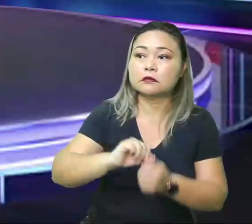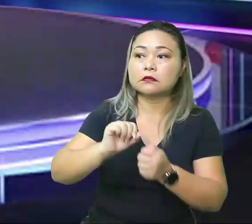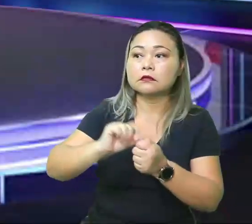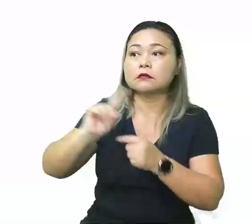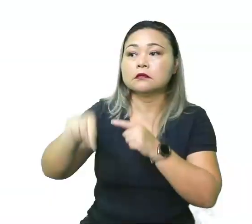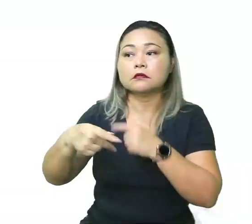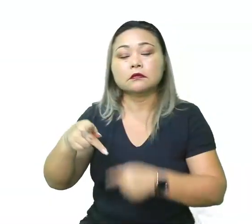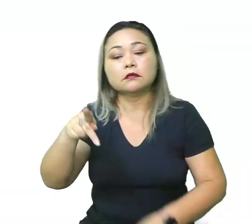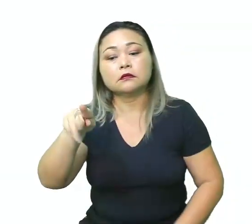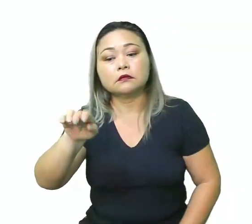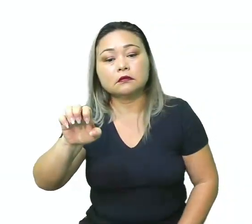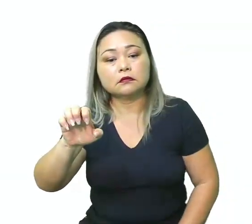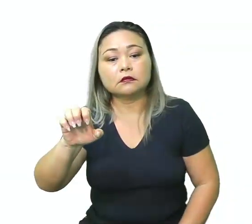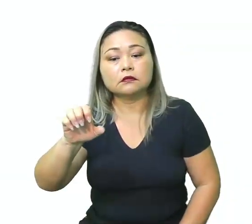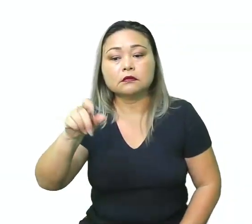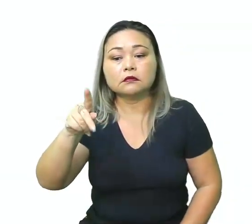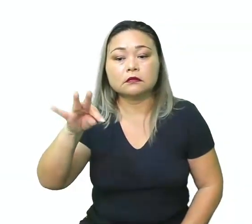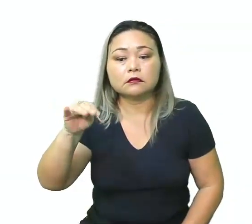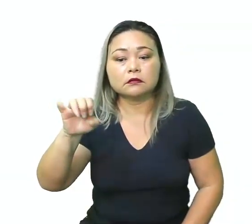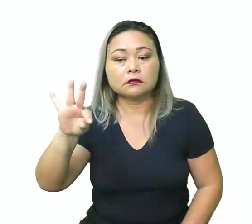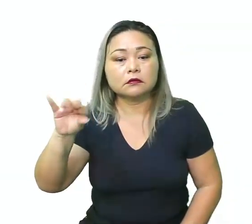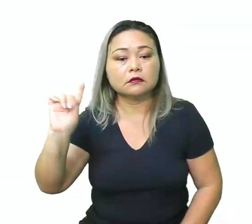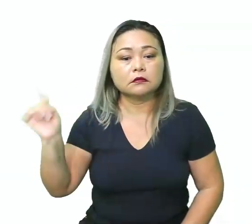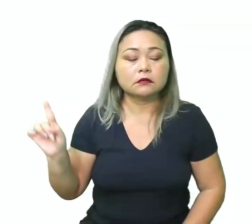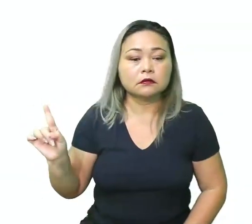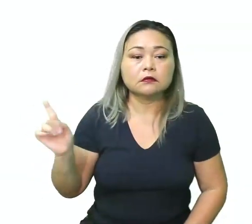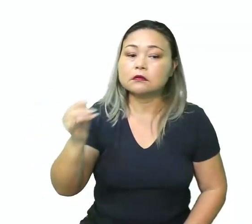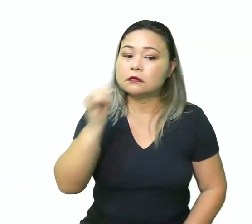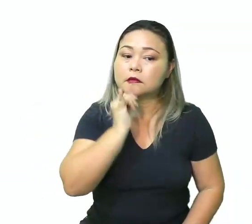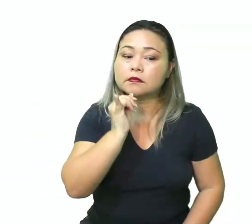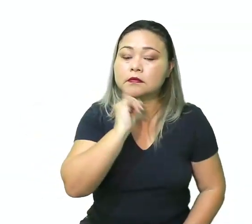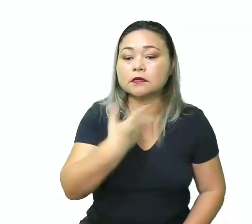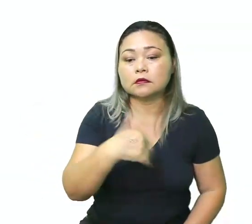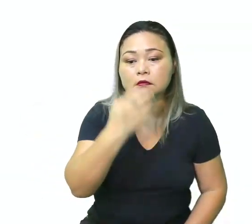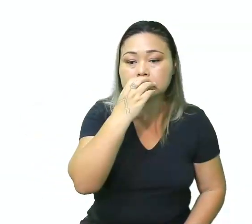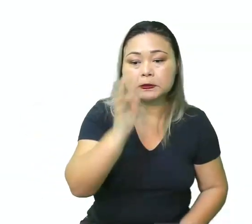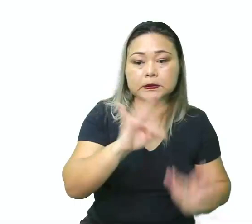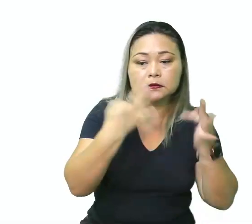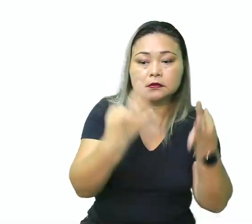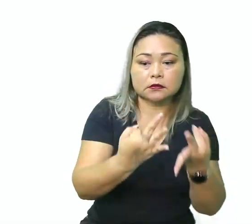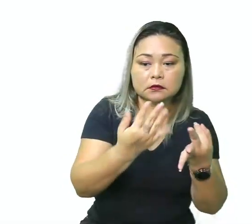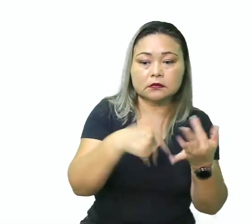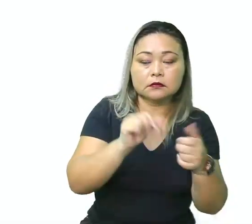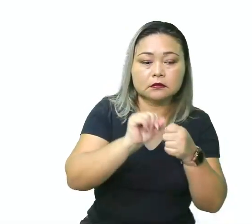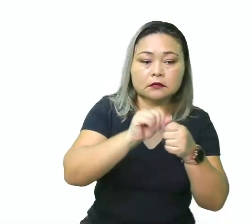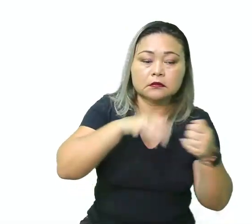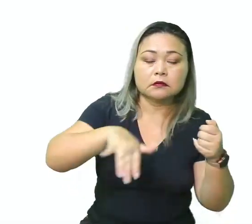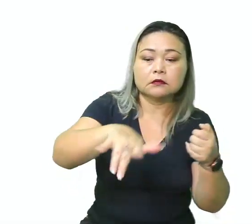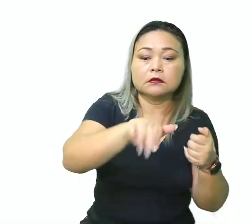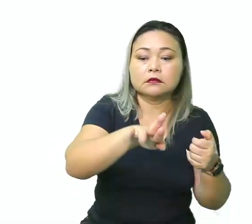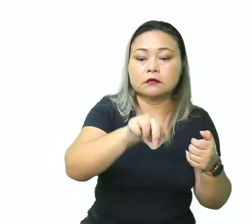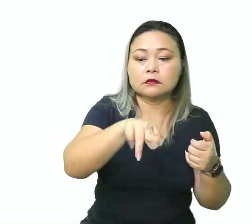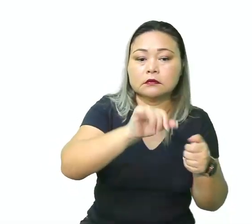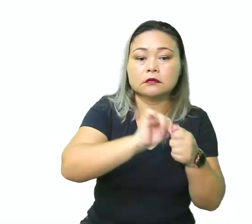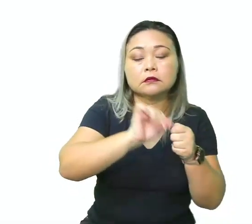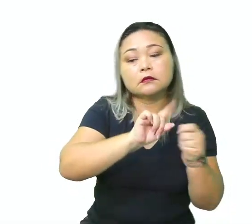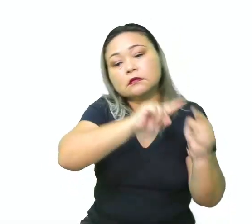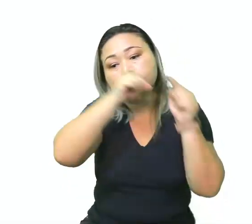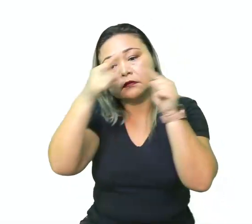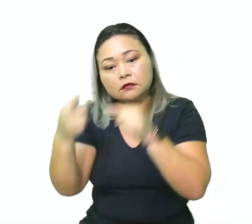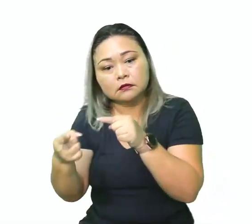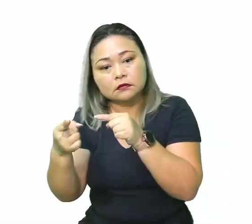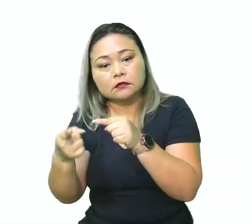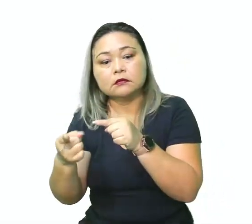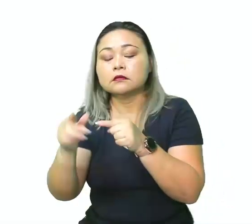lá pra gente, no slide, aí. Aí a gente deu um exemplo aí, canes familiares, onde você vai ter o gênero e você vai ter